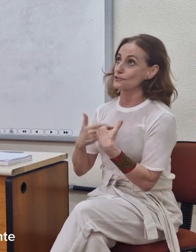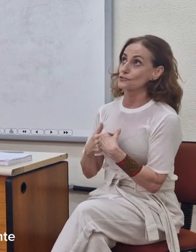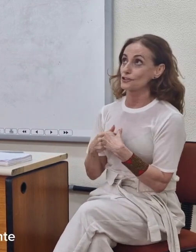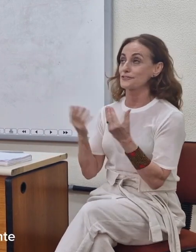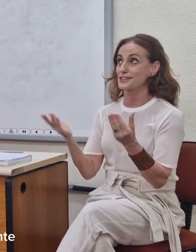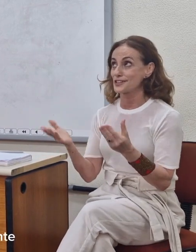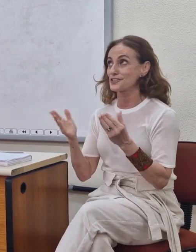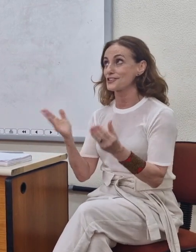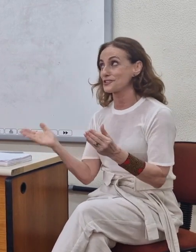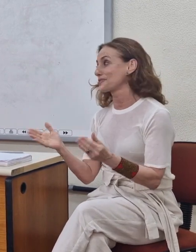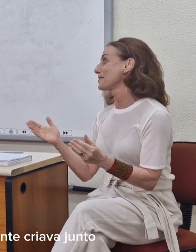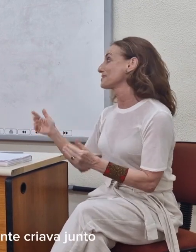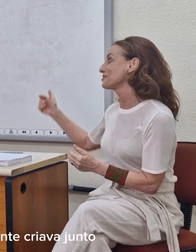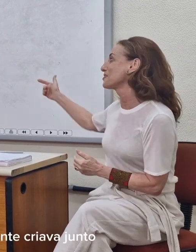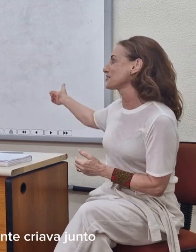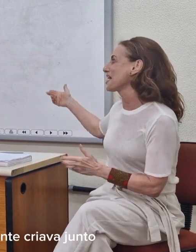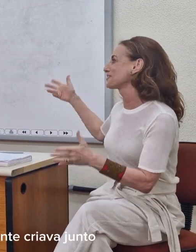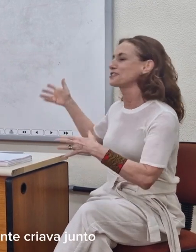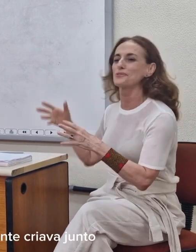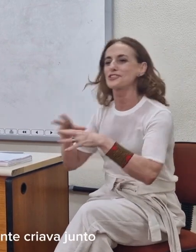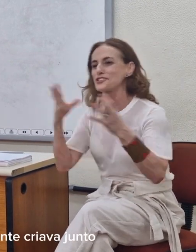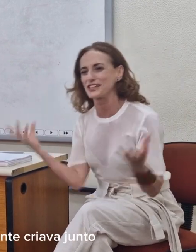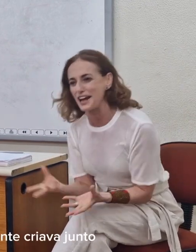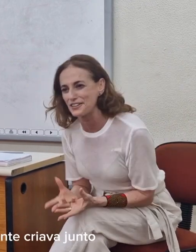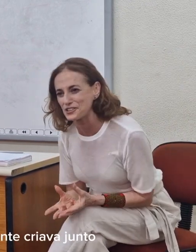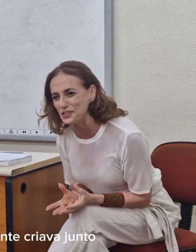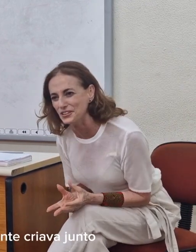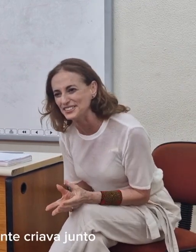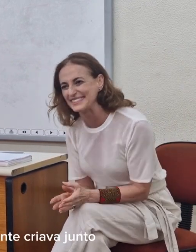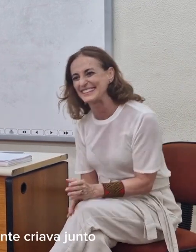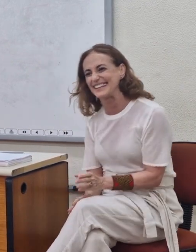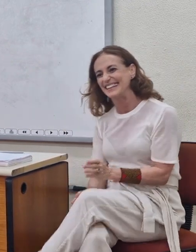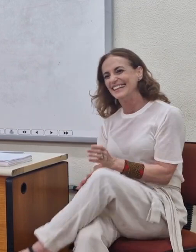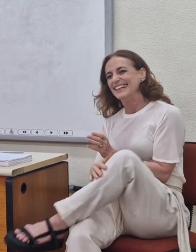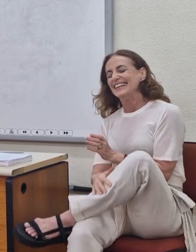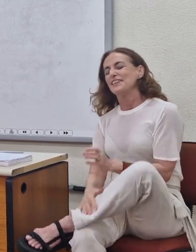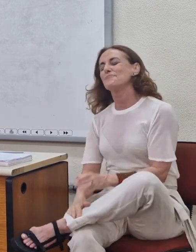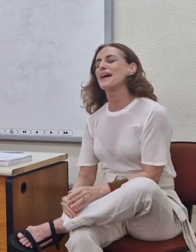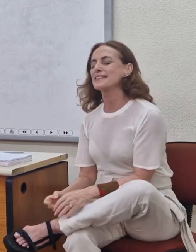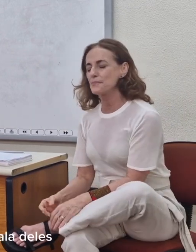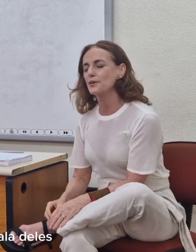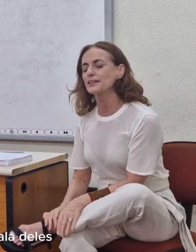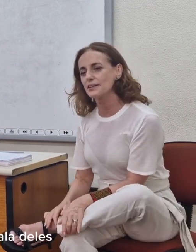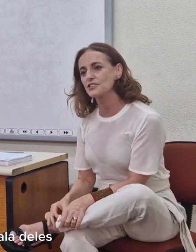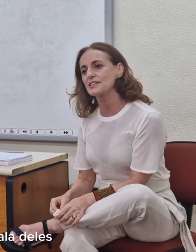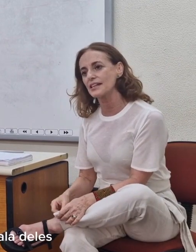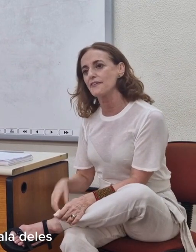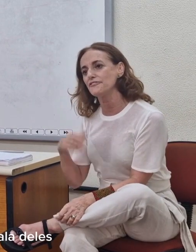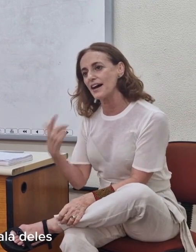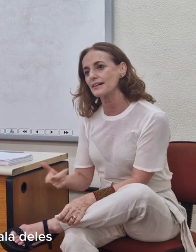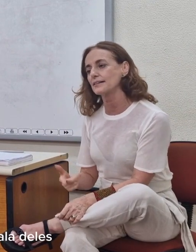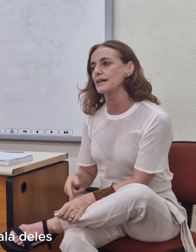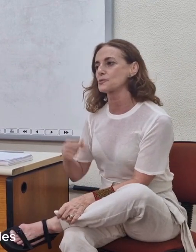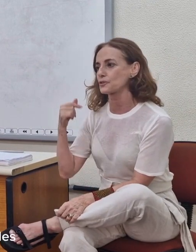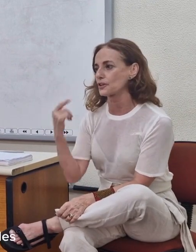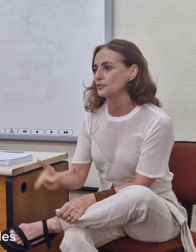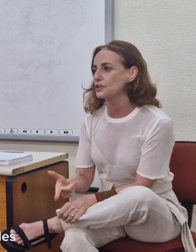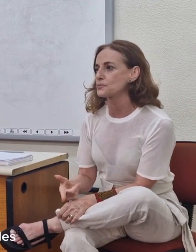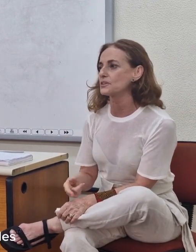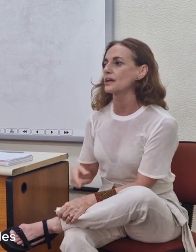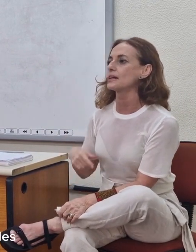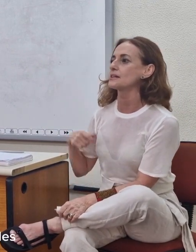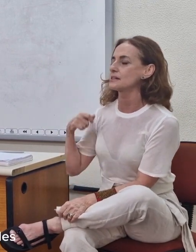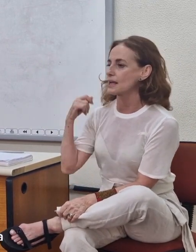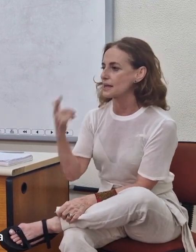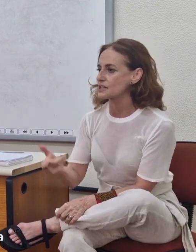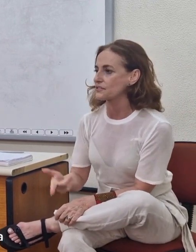sei, no caso, não sou deficiente. Né? Mas o Rogério, todo mundo a gente criava junto. Né? Mas é importante, sim, a fala deles, o